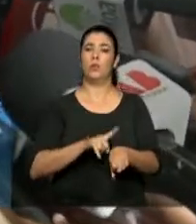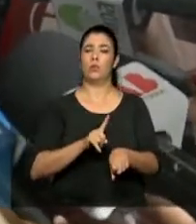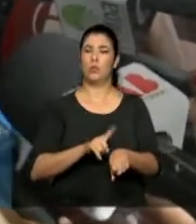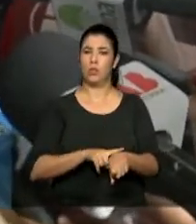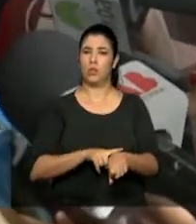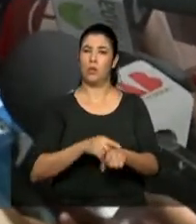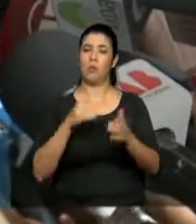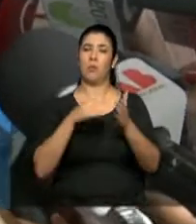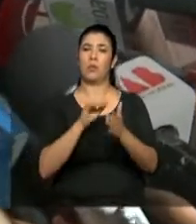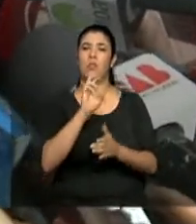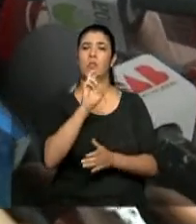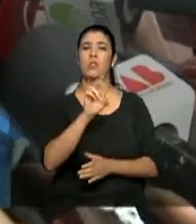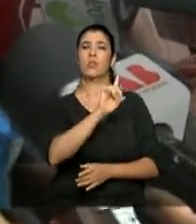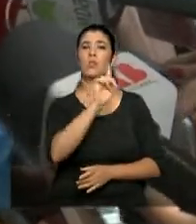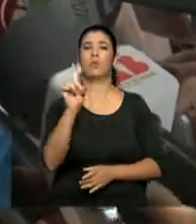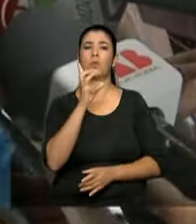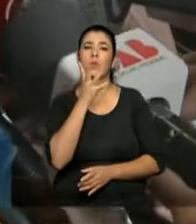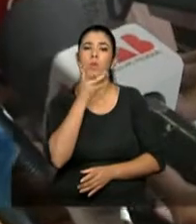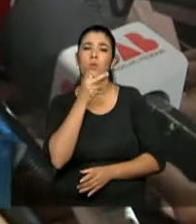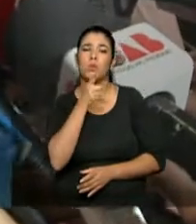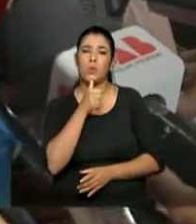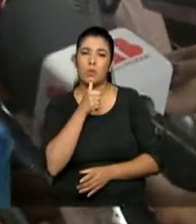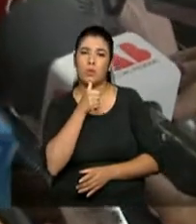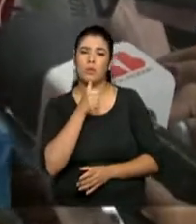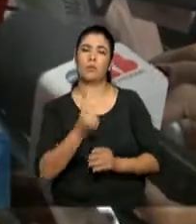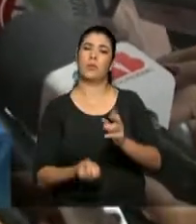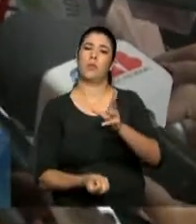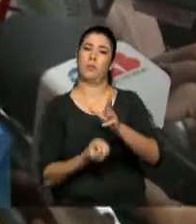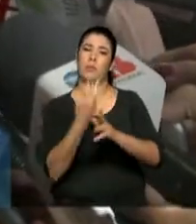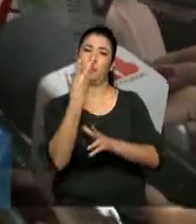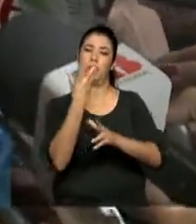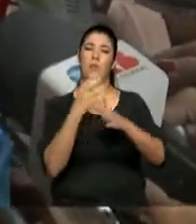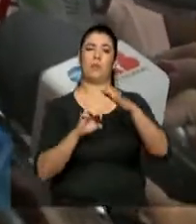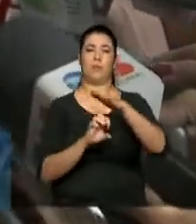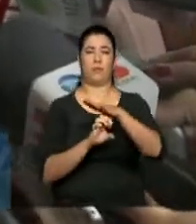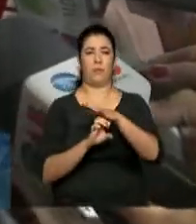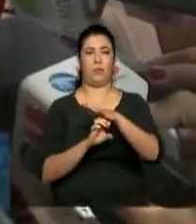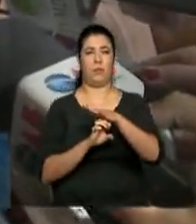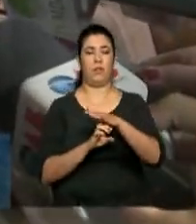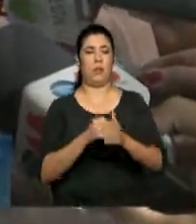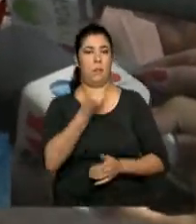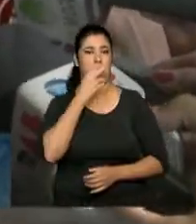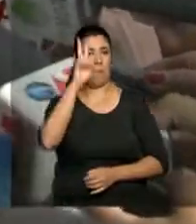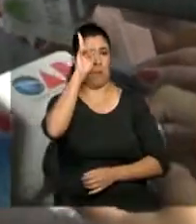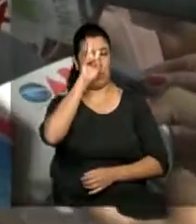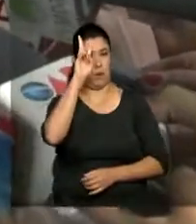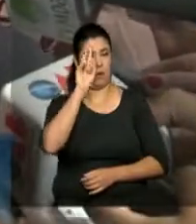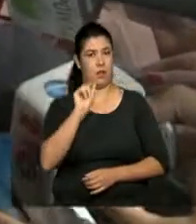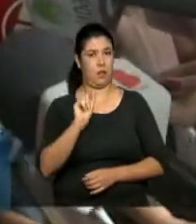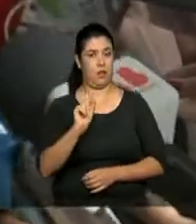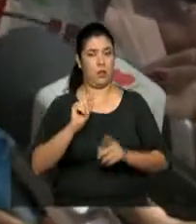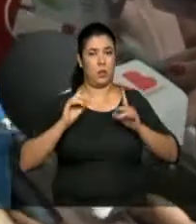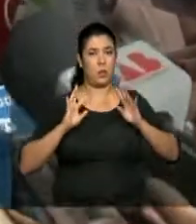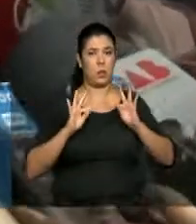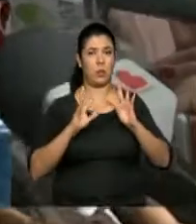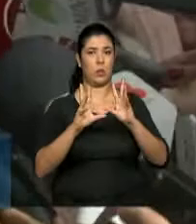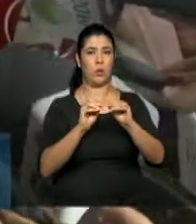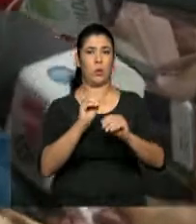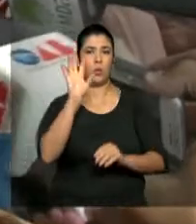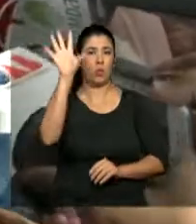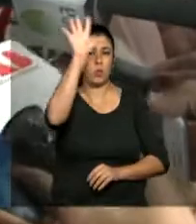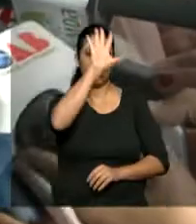um prazo de 5 dias a abertura de empresas. É bom lembrar que todos os órgãos